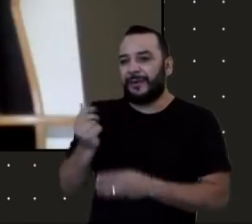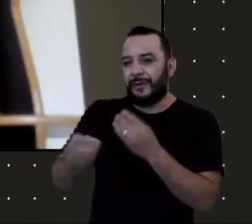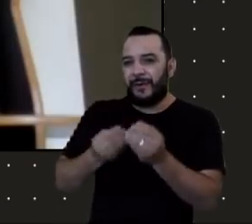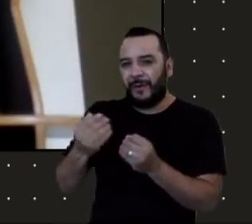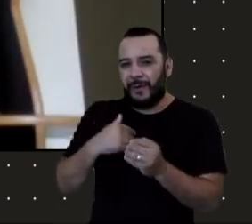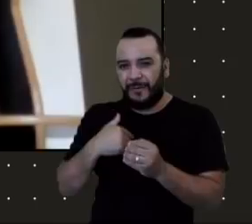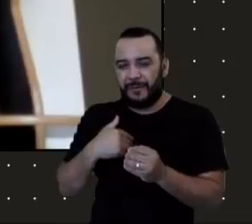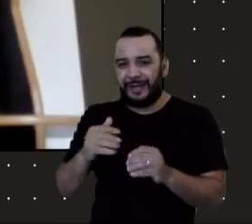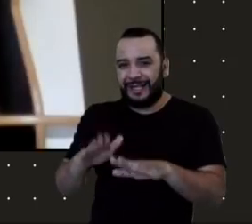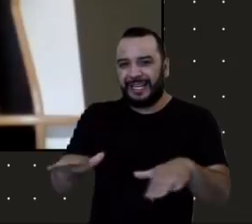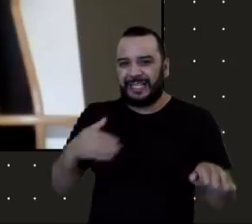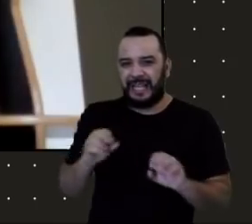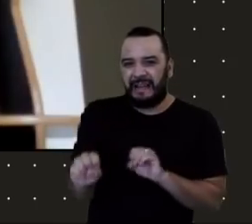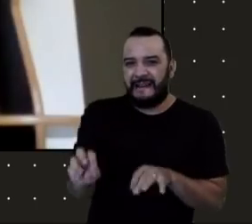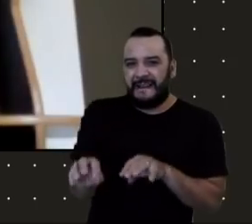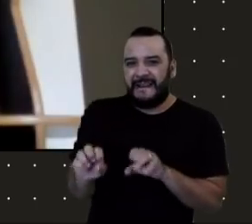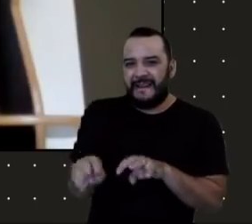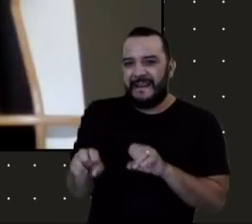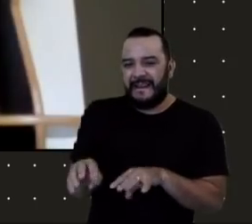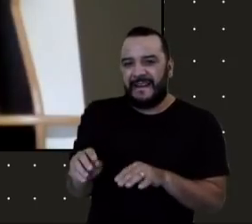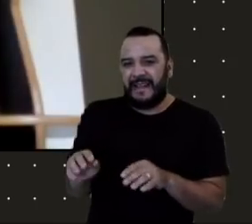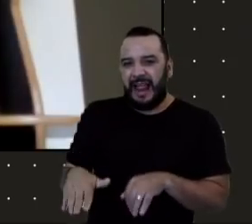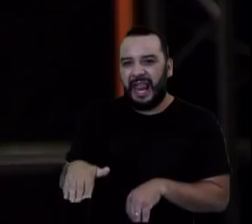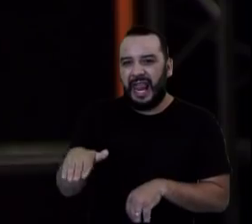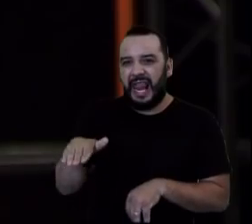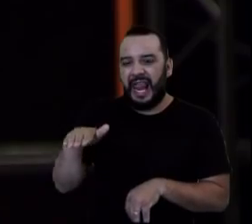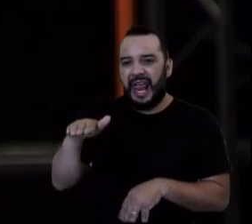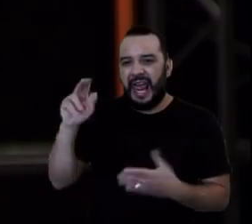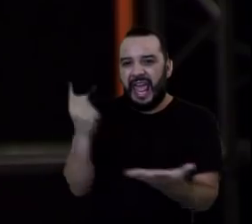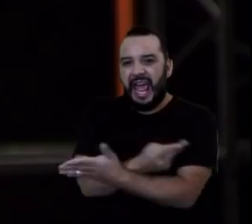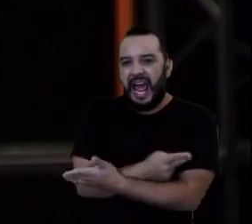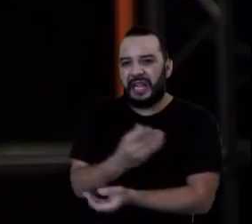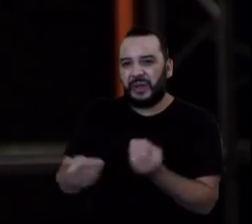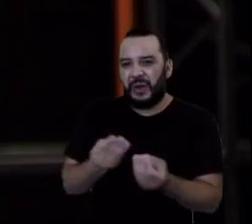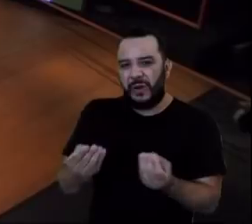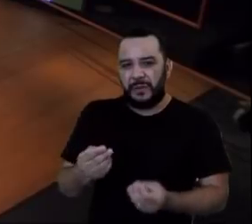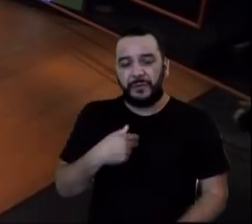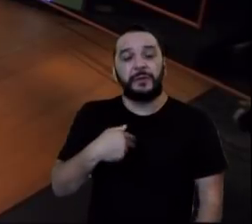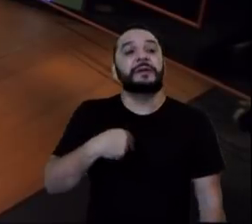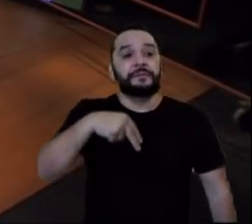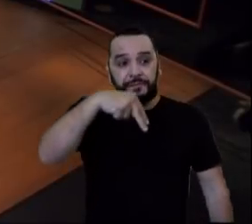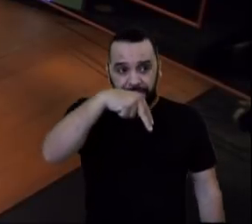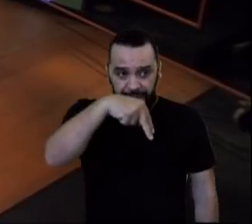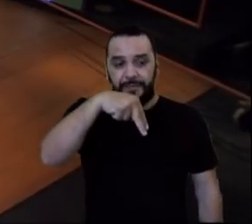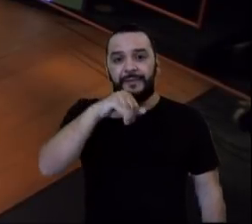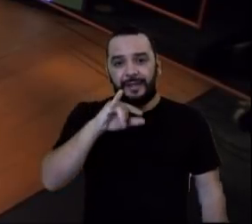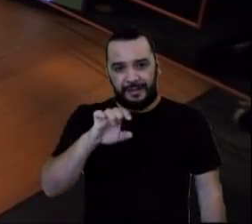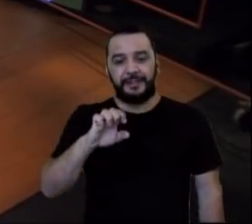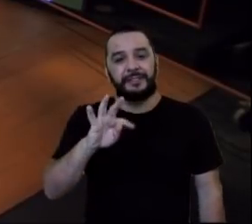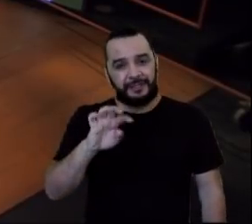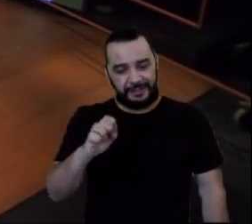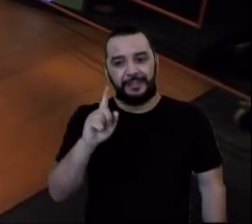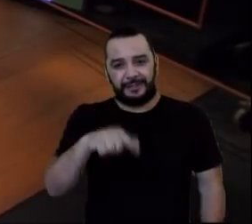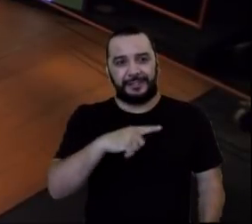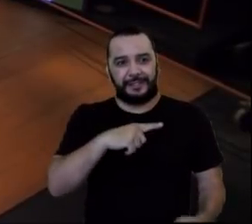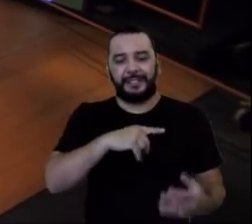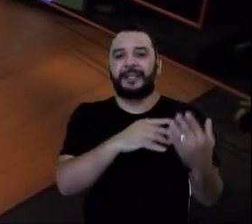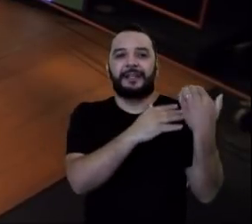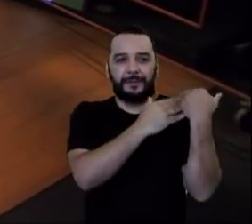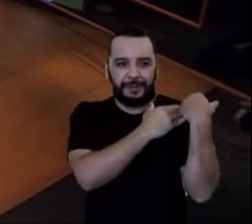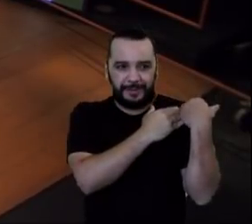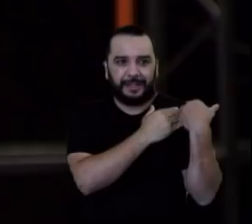no desenvolvimento de duas crianças, né? E a Anissete tinha esse papel dessa mãe opressora, megera mesmo,